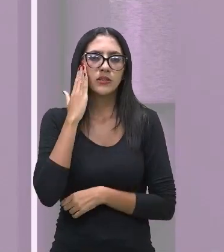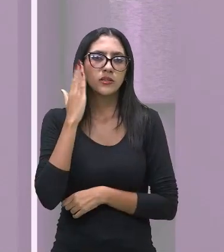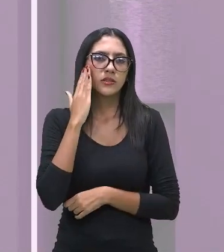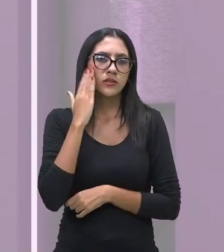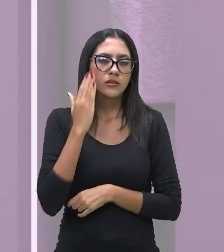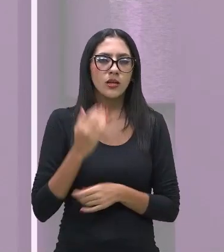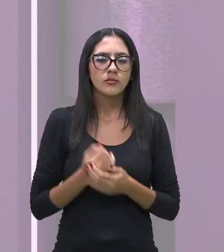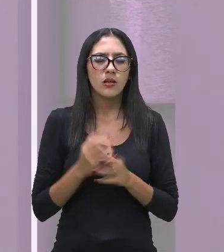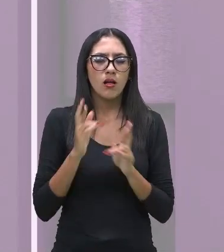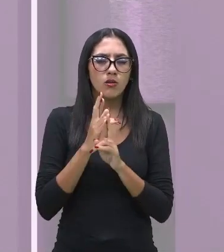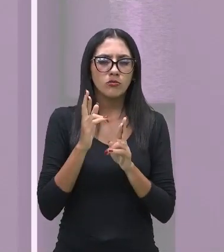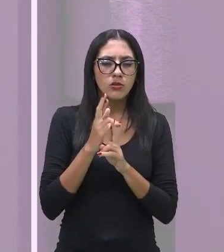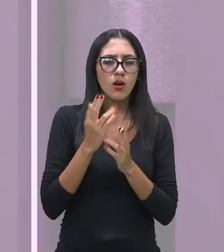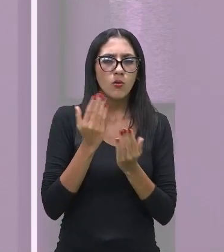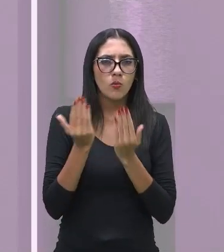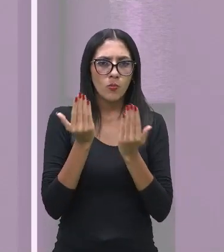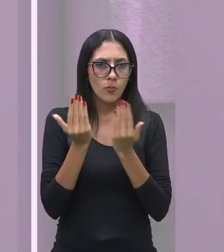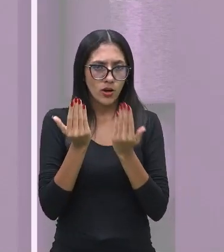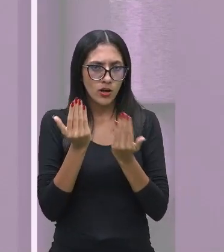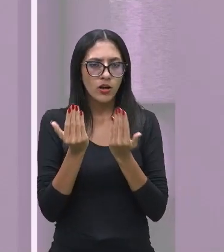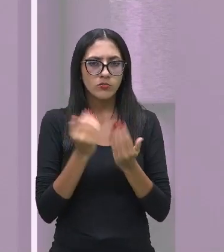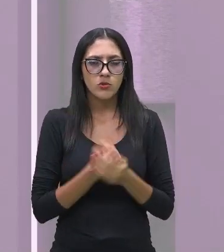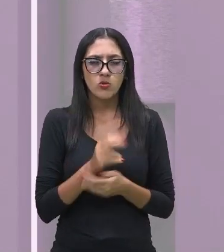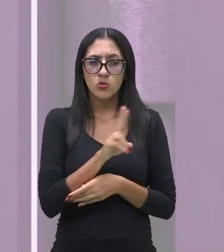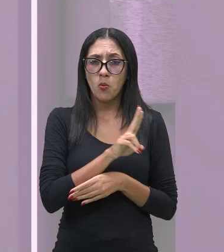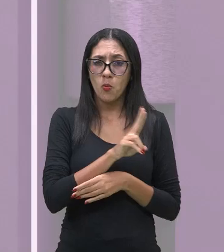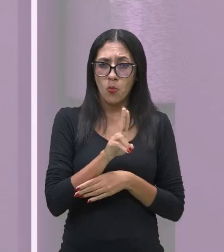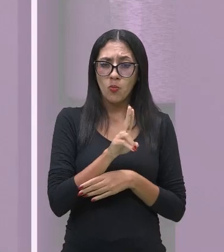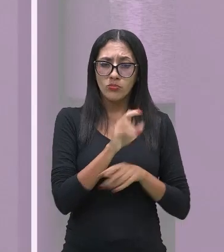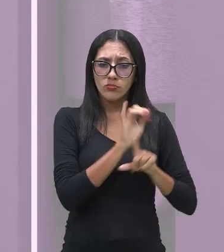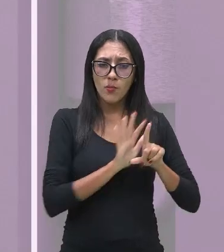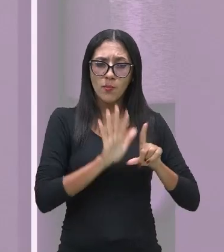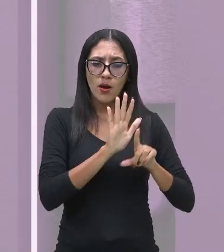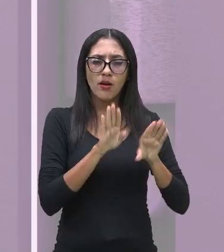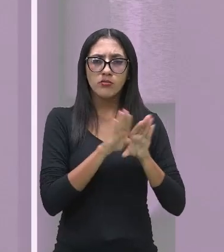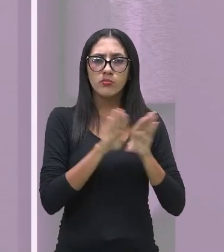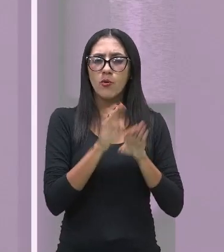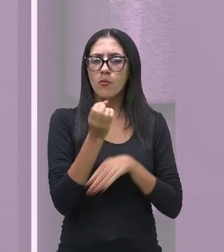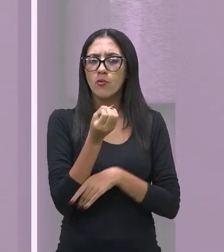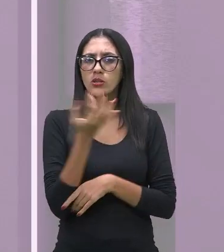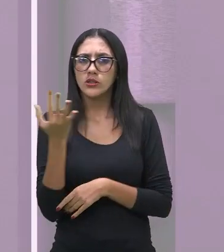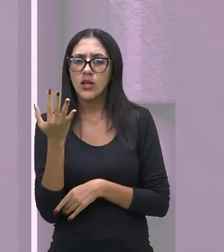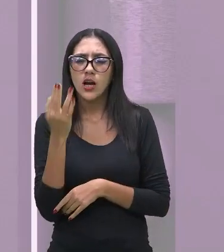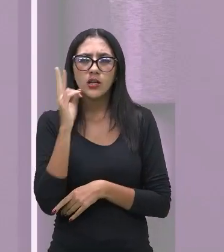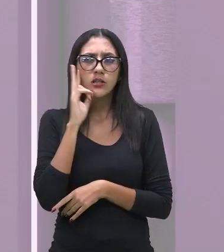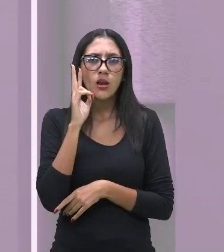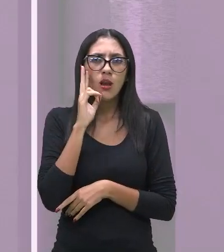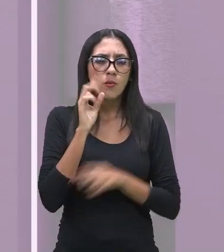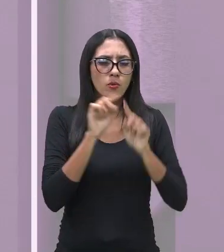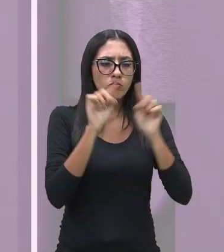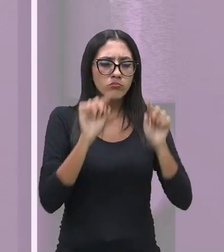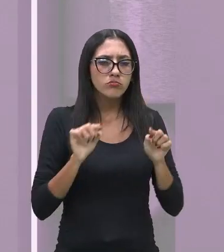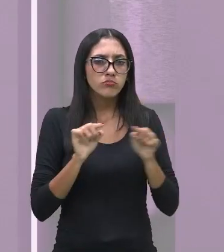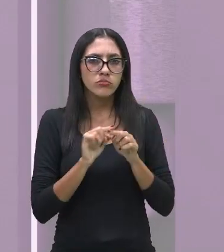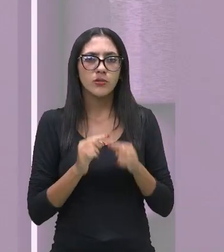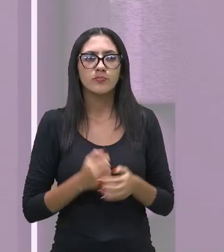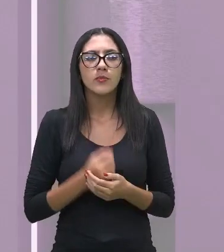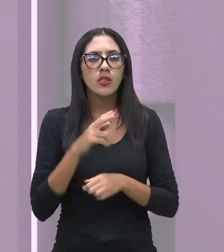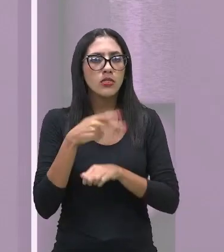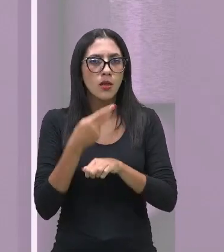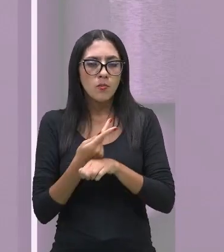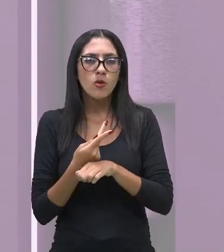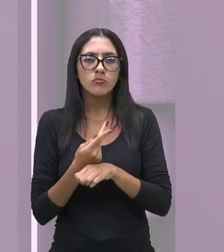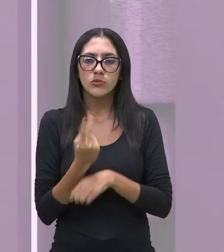fazer a relação, como eu disse para vocês, entre o nome do polígono e o número de lados. O número de lados você vai substituir aí nas